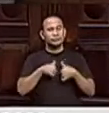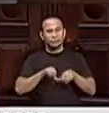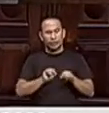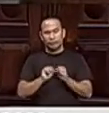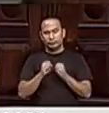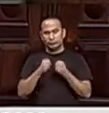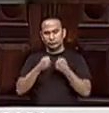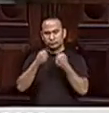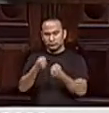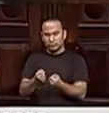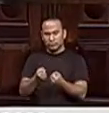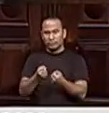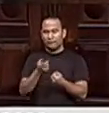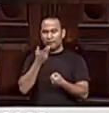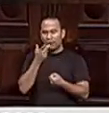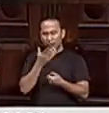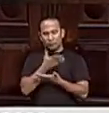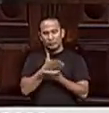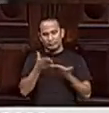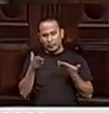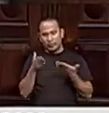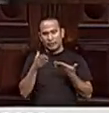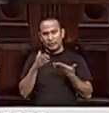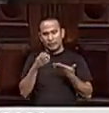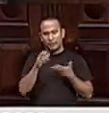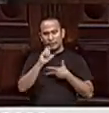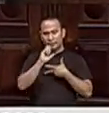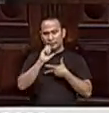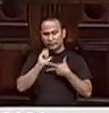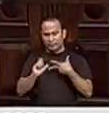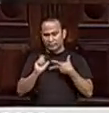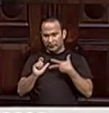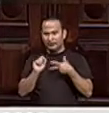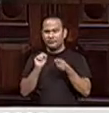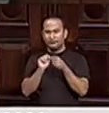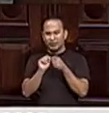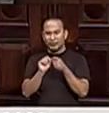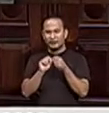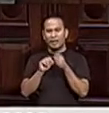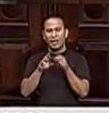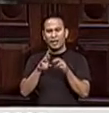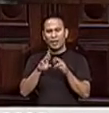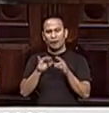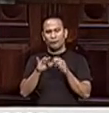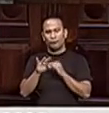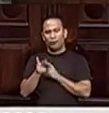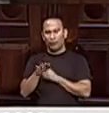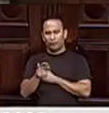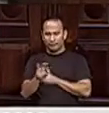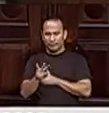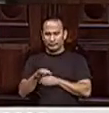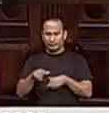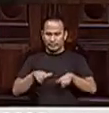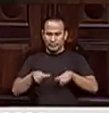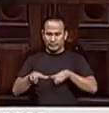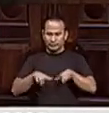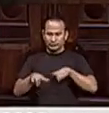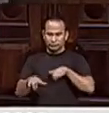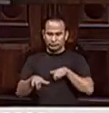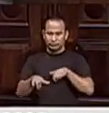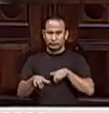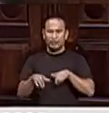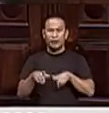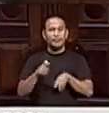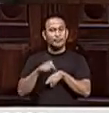a começar pelo Poder Executivo, que já fez a reforma trabalhista, está tentando privatizar e entregar o patrimônio nacional,